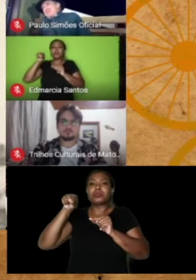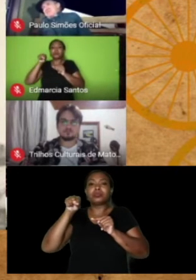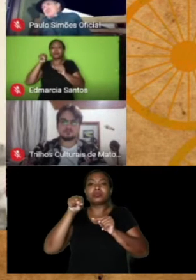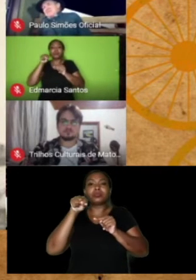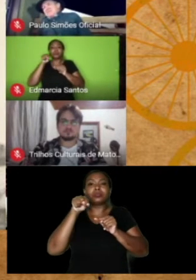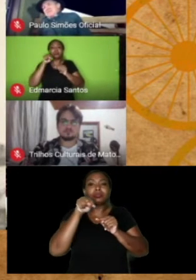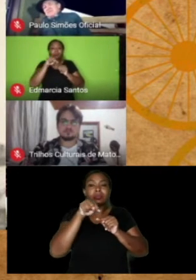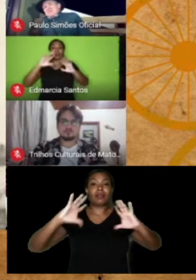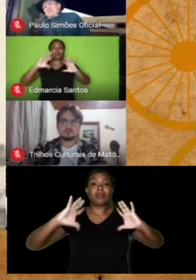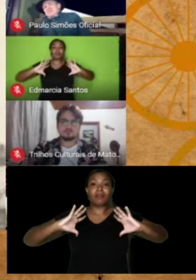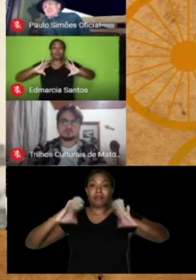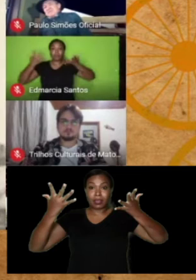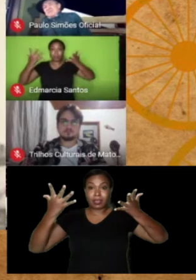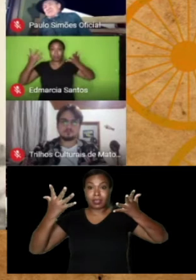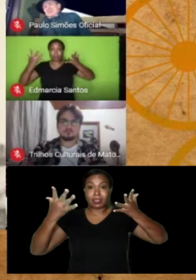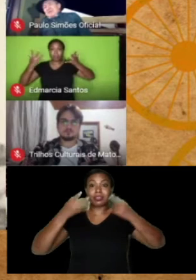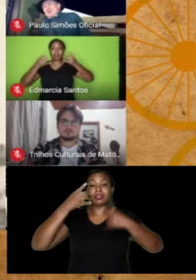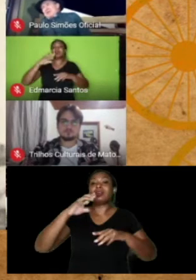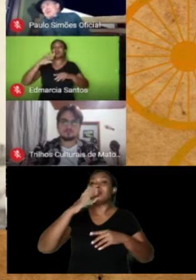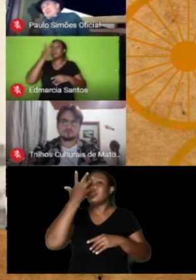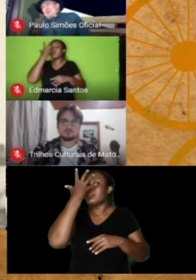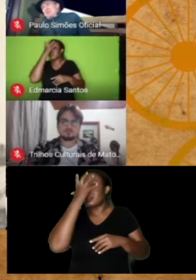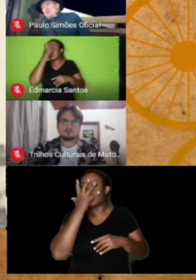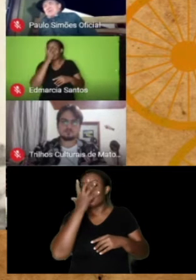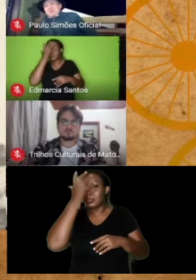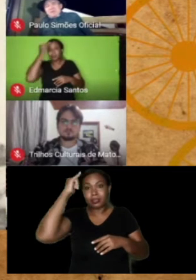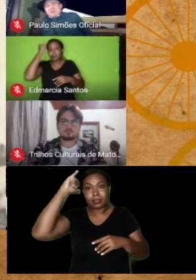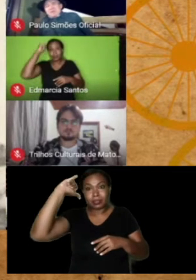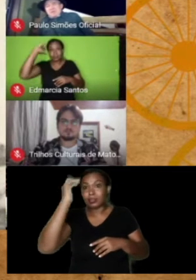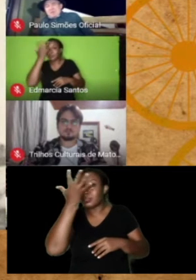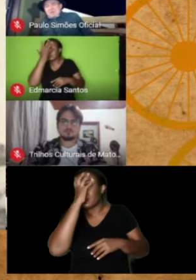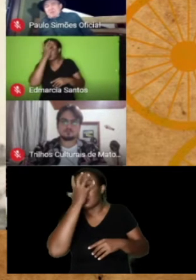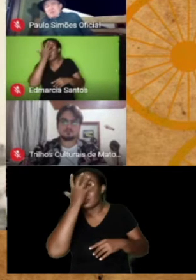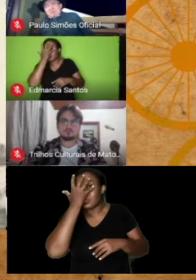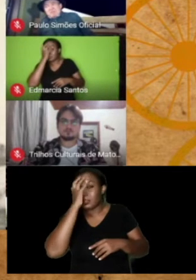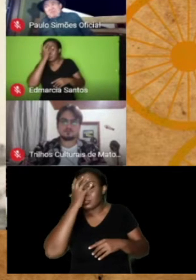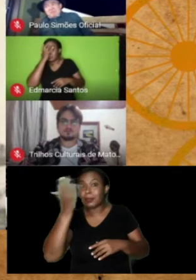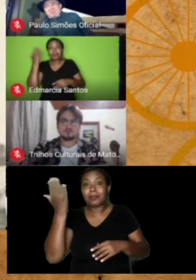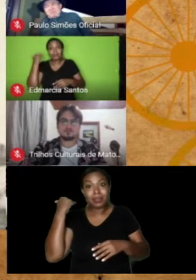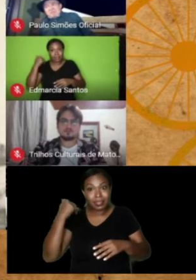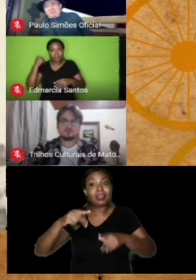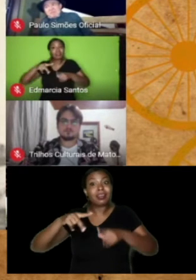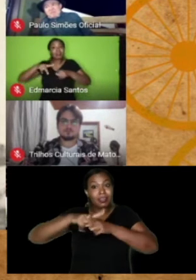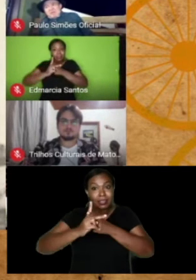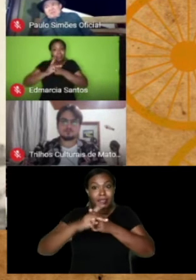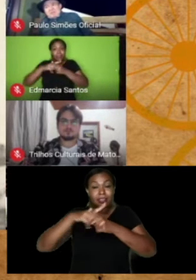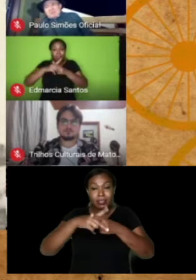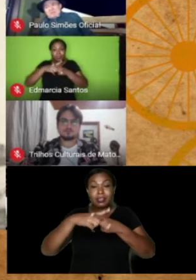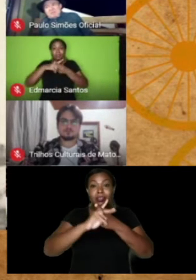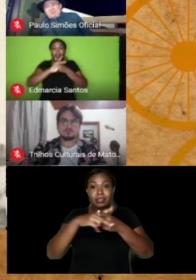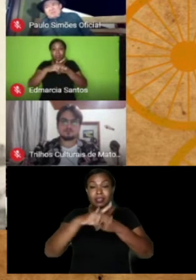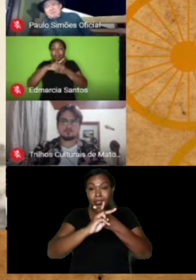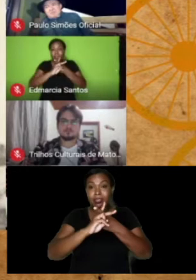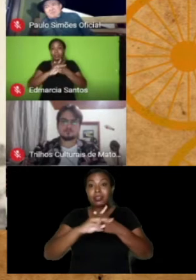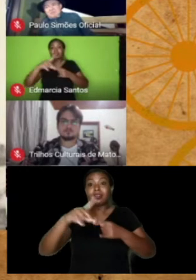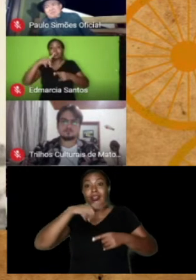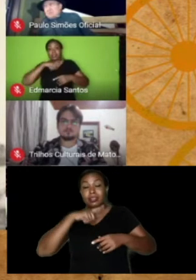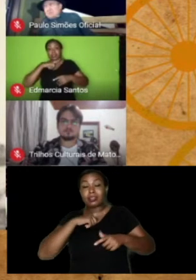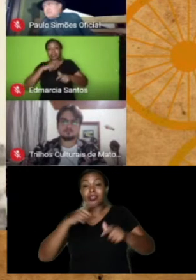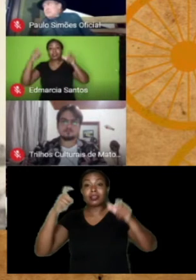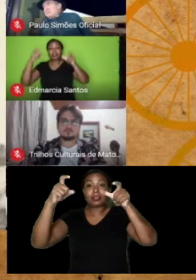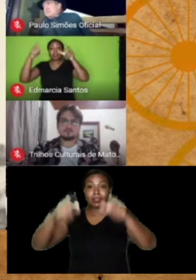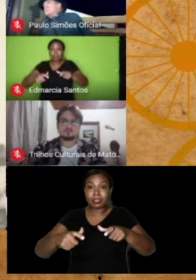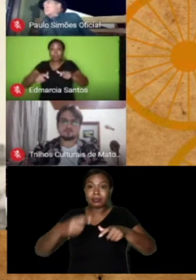festa do folclore agora era um mato sem fim, né, eram as antigas oficinas de carpintaria e pontes, e era um lugar, um espaço